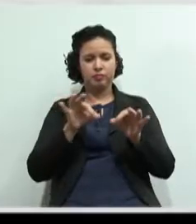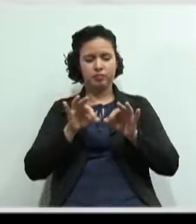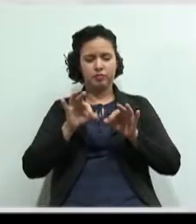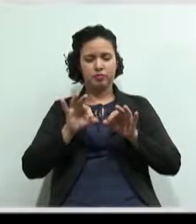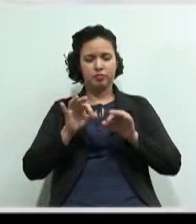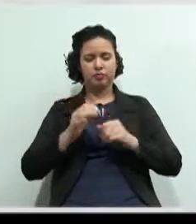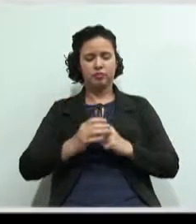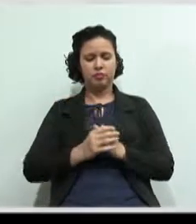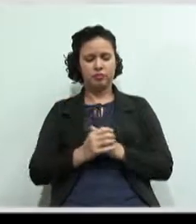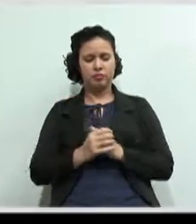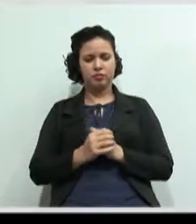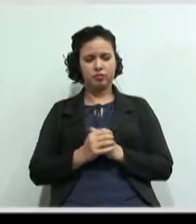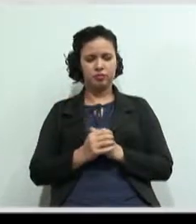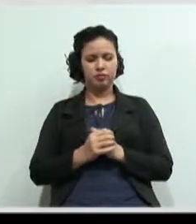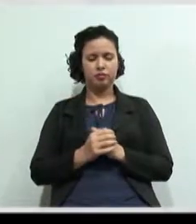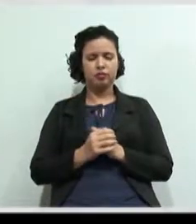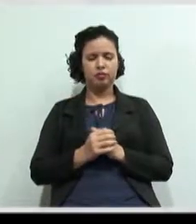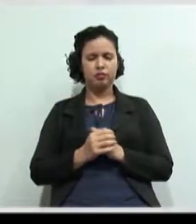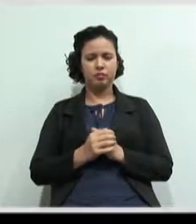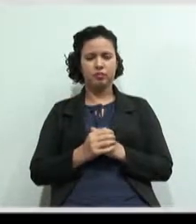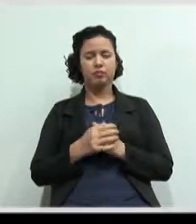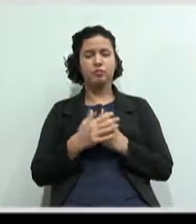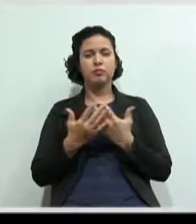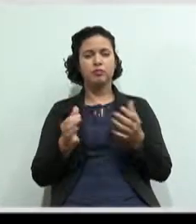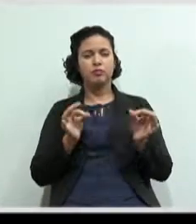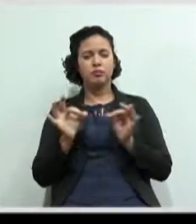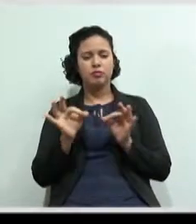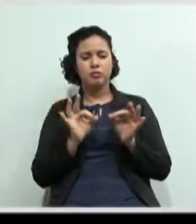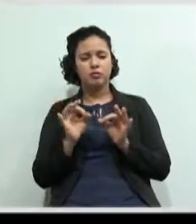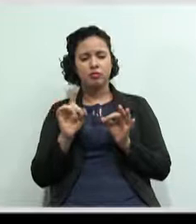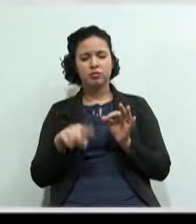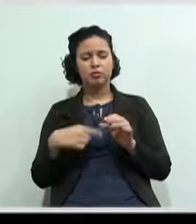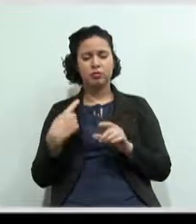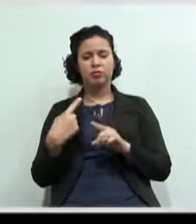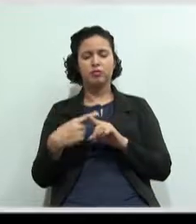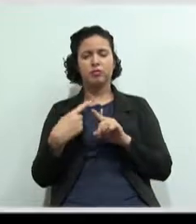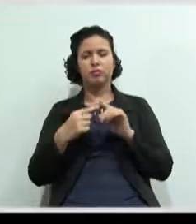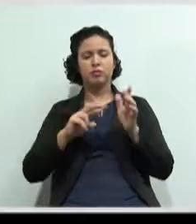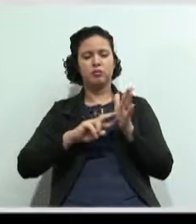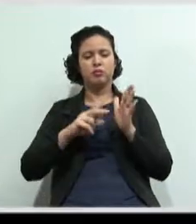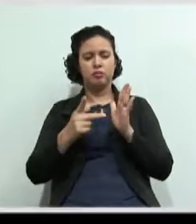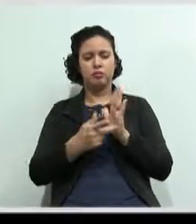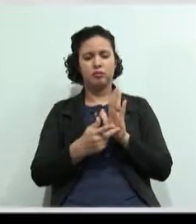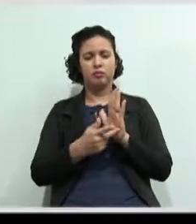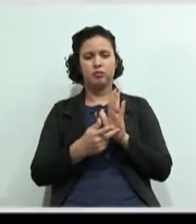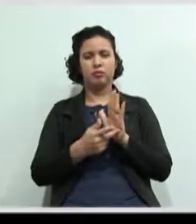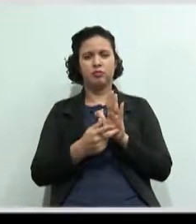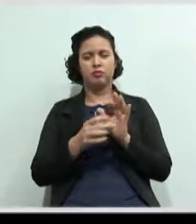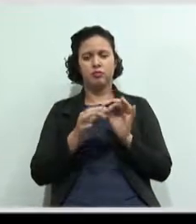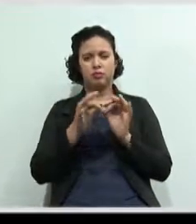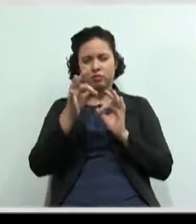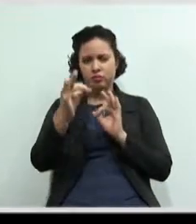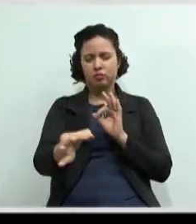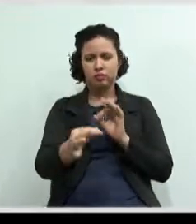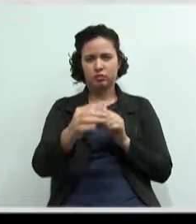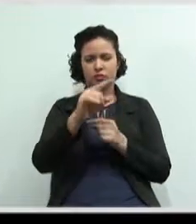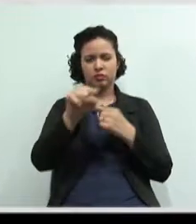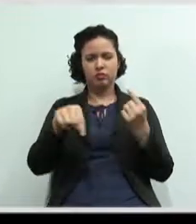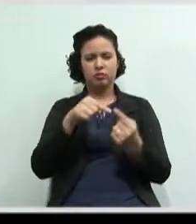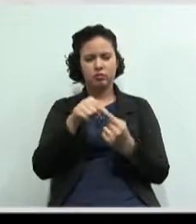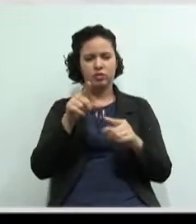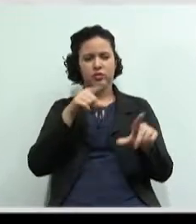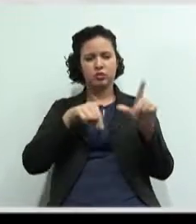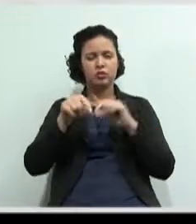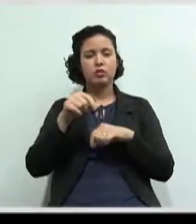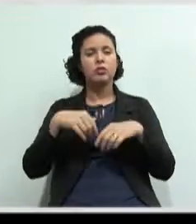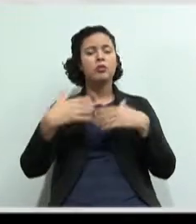explicar muito bem. Ó. Qual a importância do planejamento? É importante, pois significa traçar objetivos, escolher qual